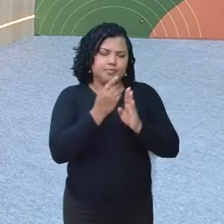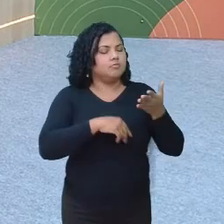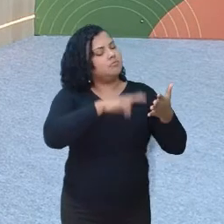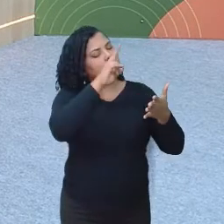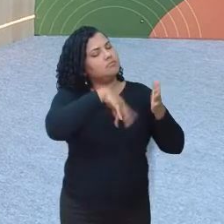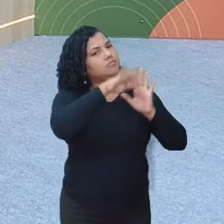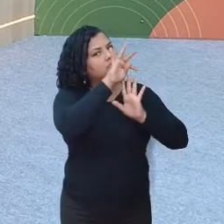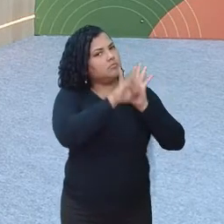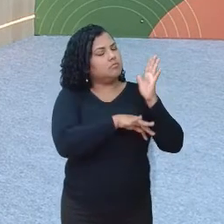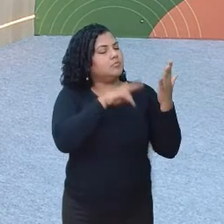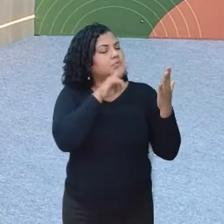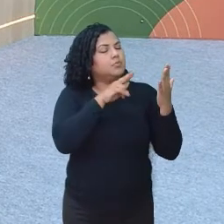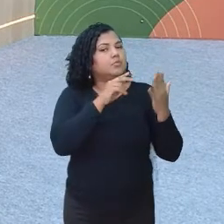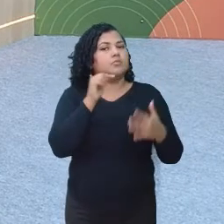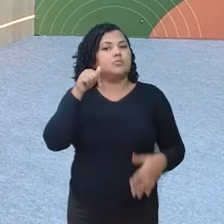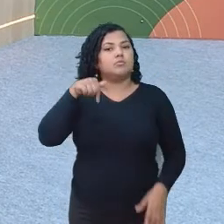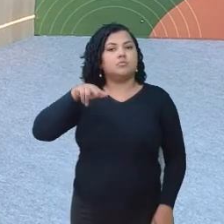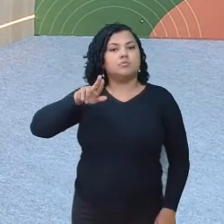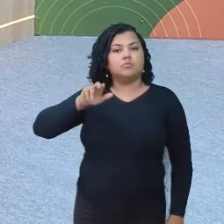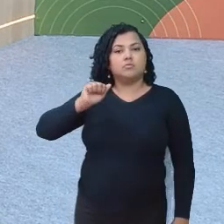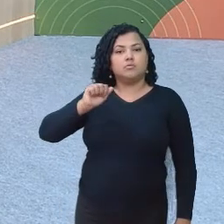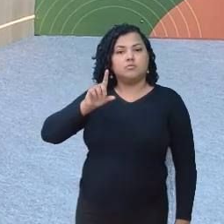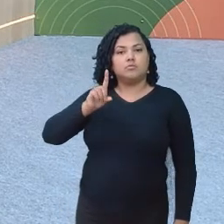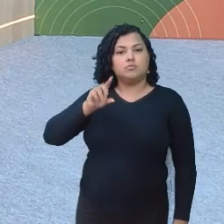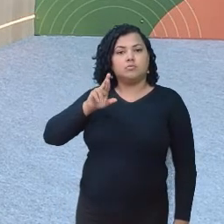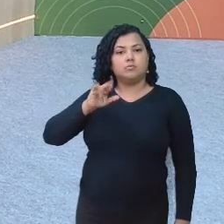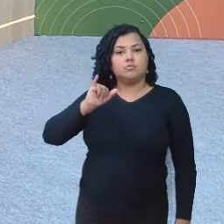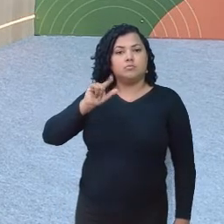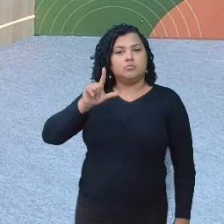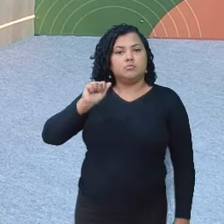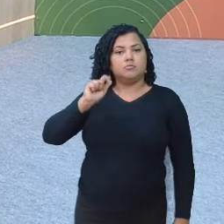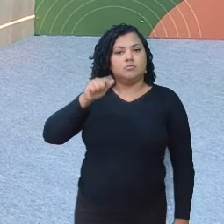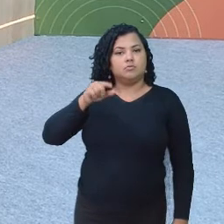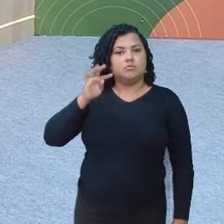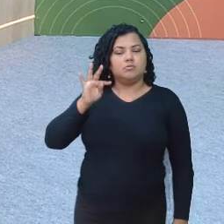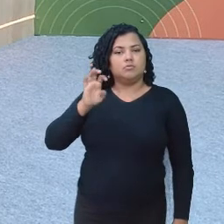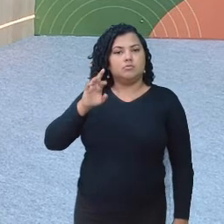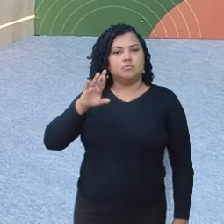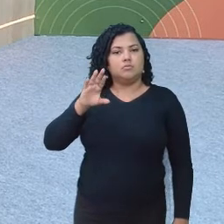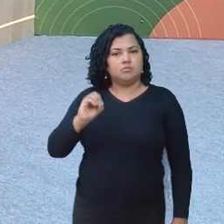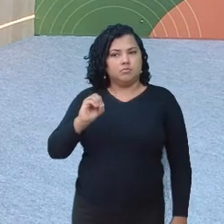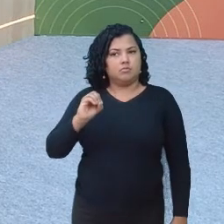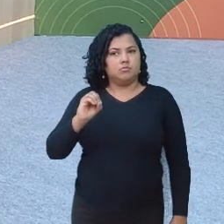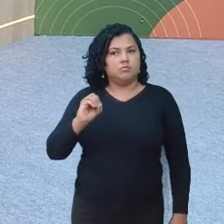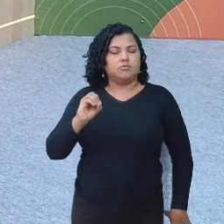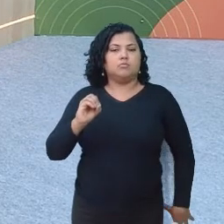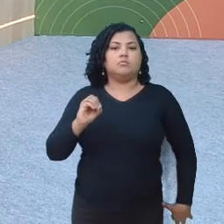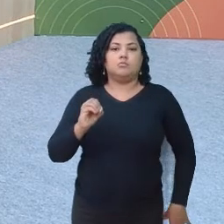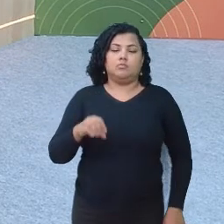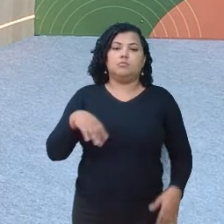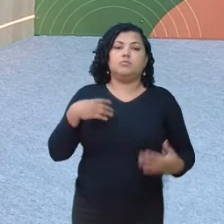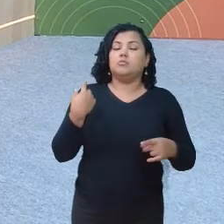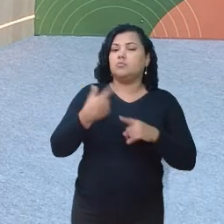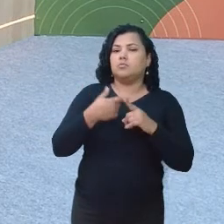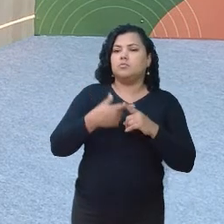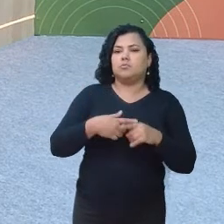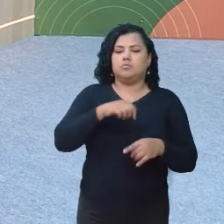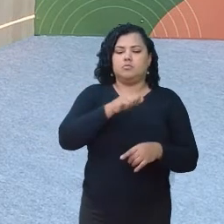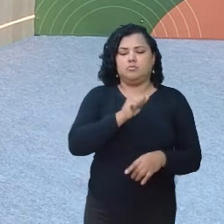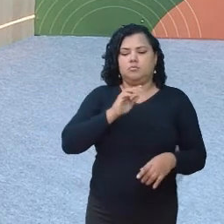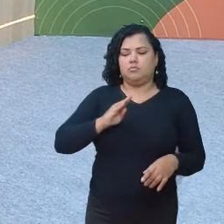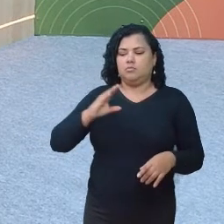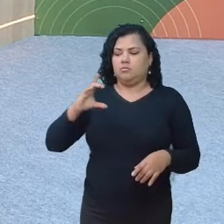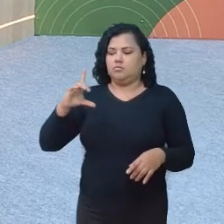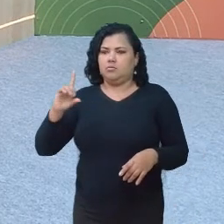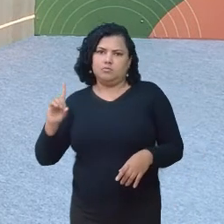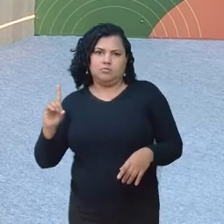por exemplo, não ter a figura, ele provavelmente vai dizer o quadrilátero ABCD. Então, quando ele